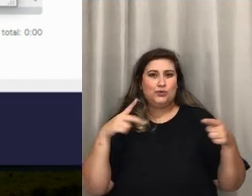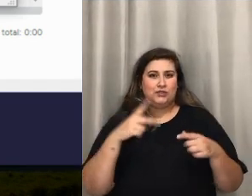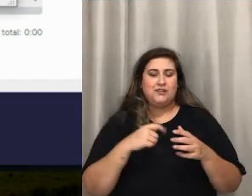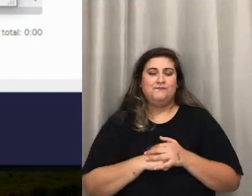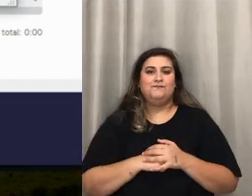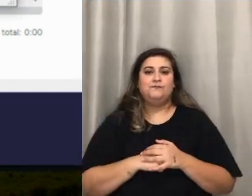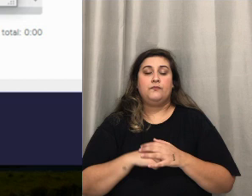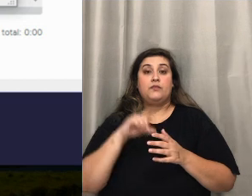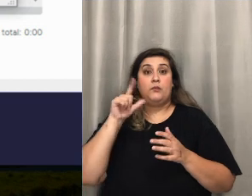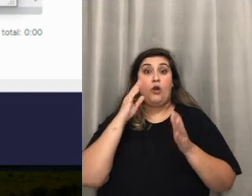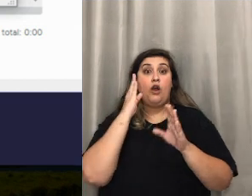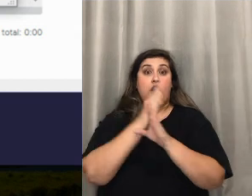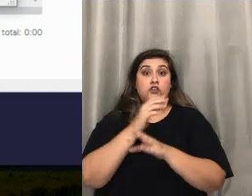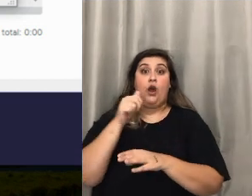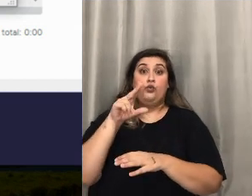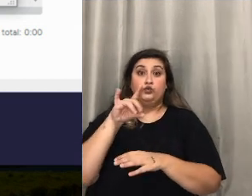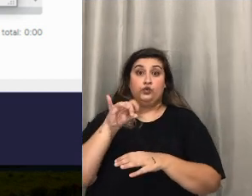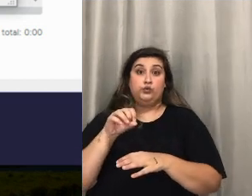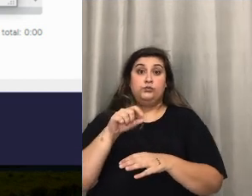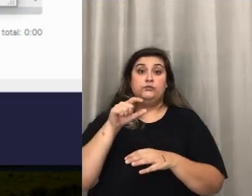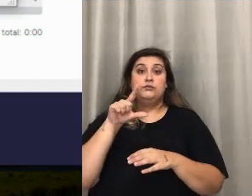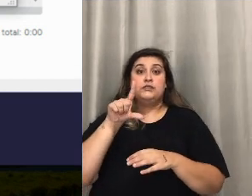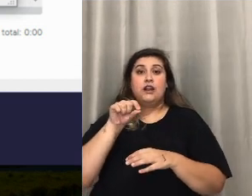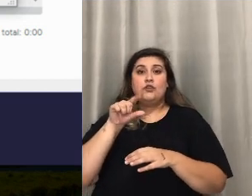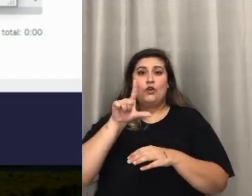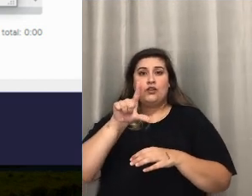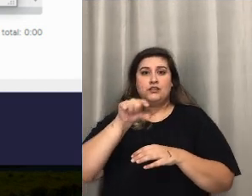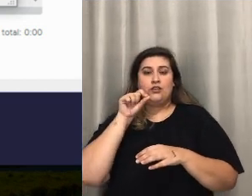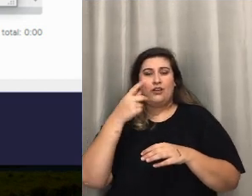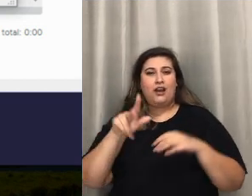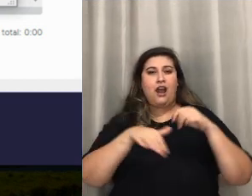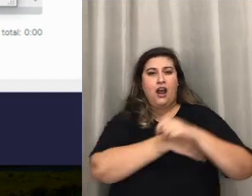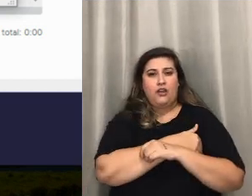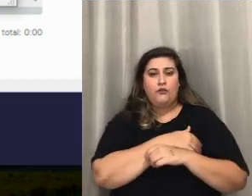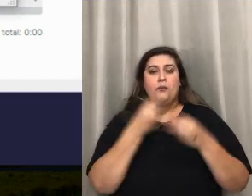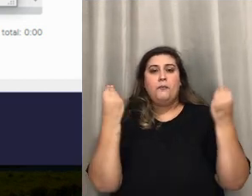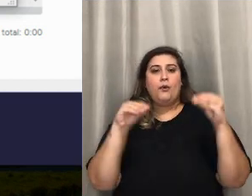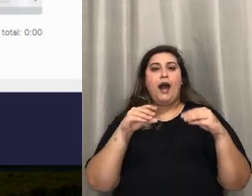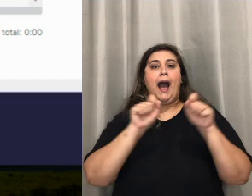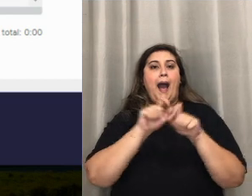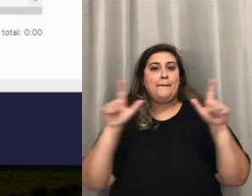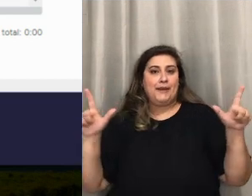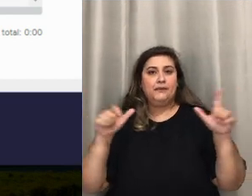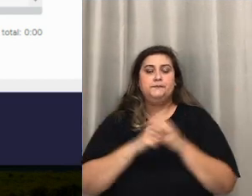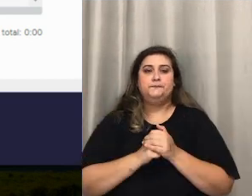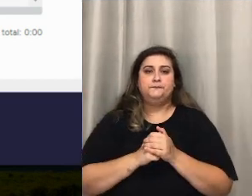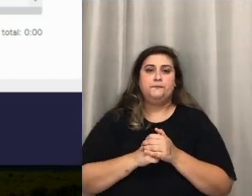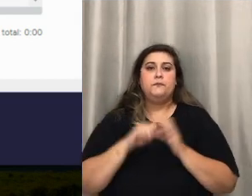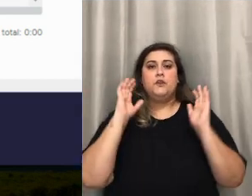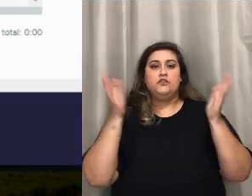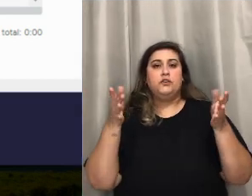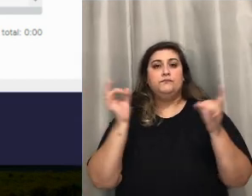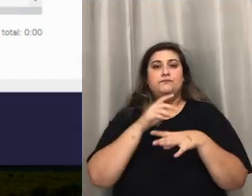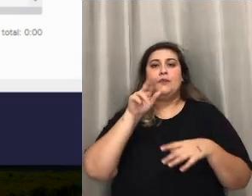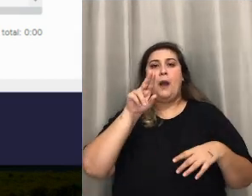Após identificar o áudio, você vai clicar, selecionar o arquivo e vai clicar em abrir. Em seguida,